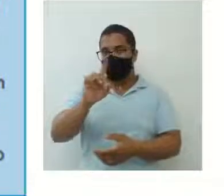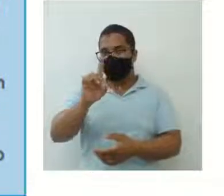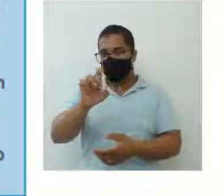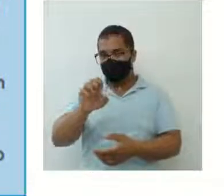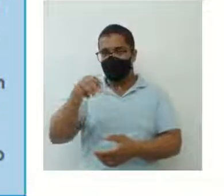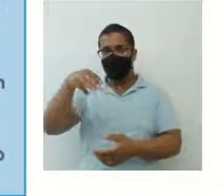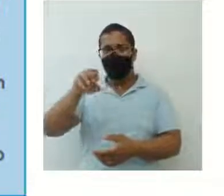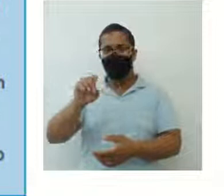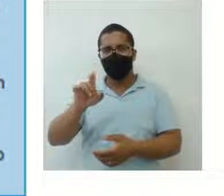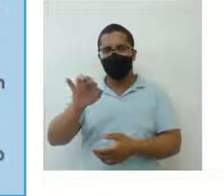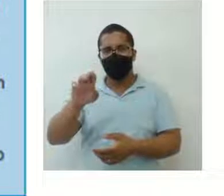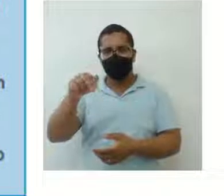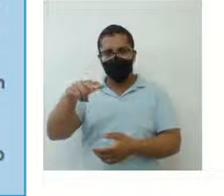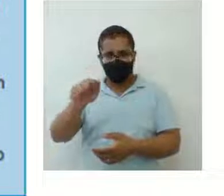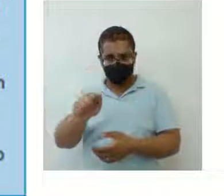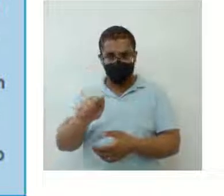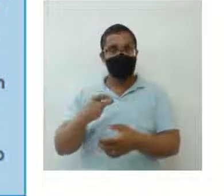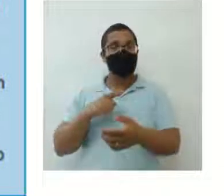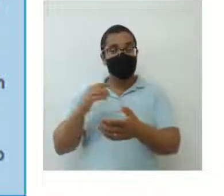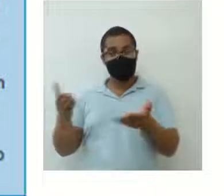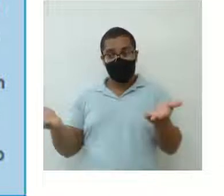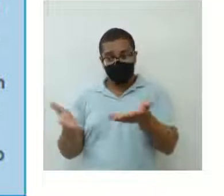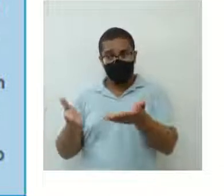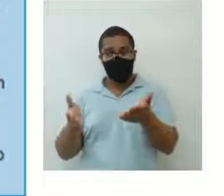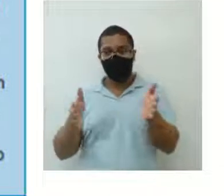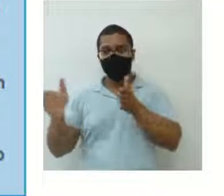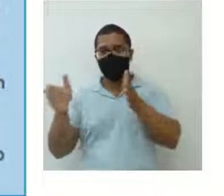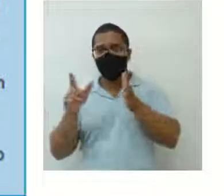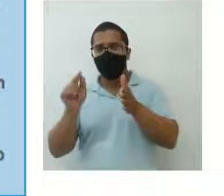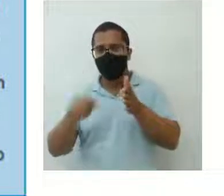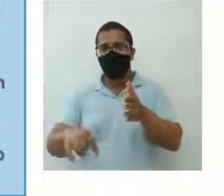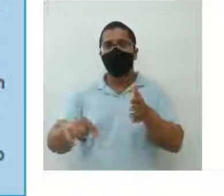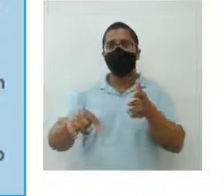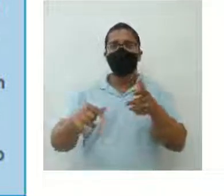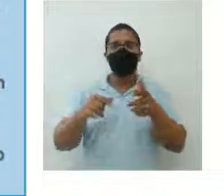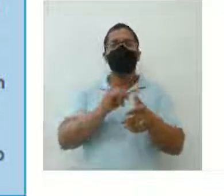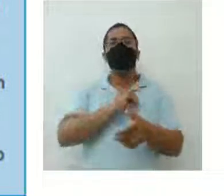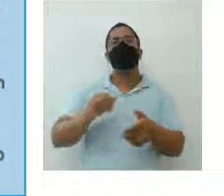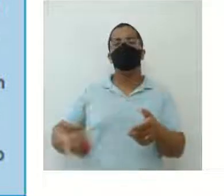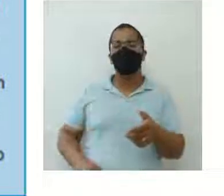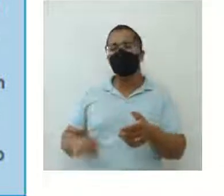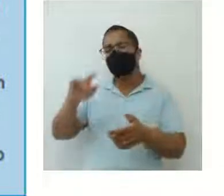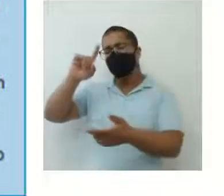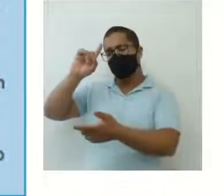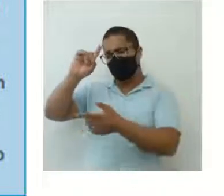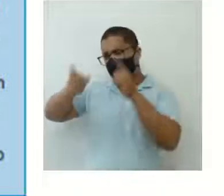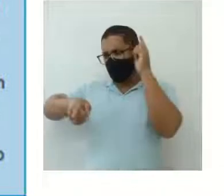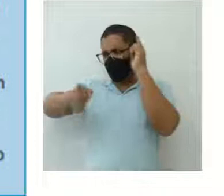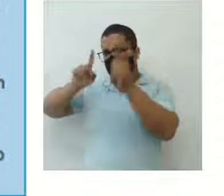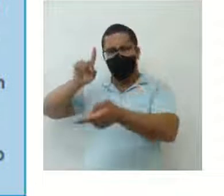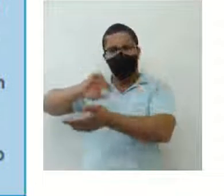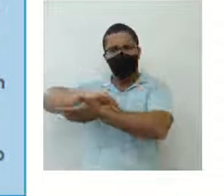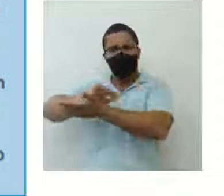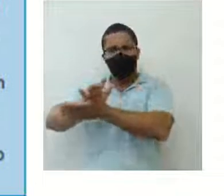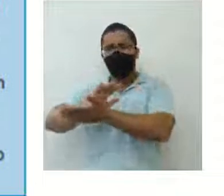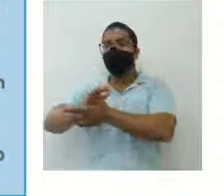domínio imperialista na Idade Contemporânea. Evidentemente, isso aí vai desencadear que